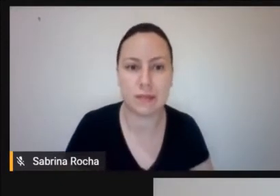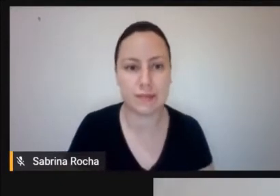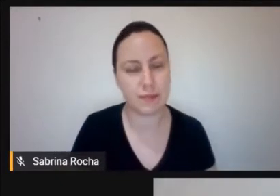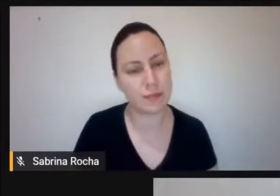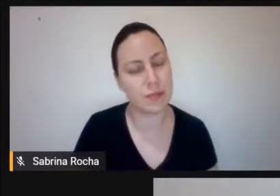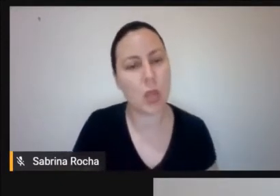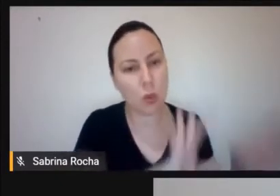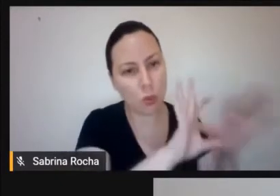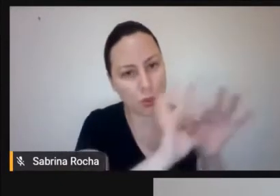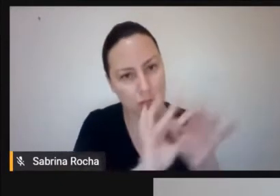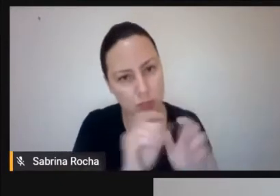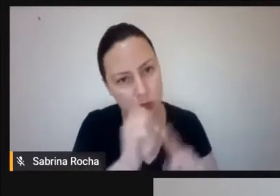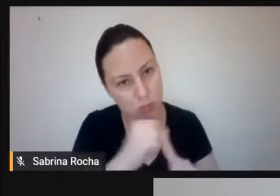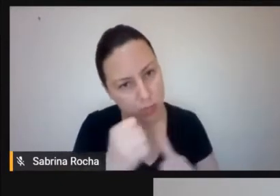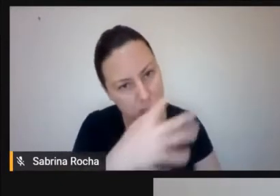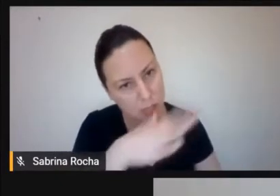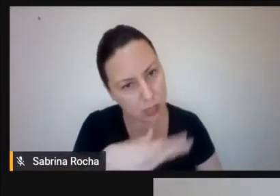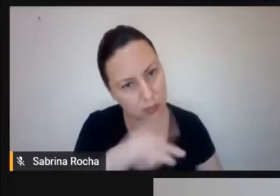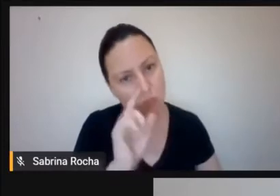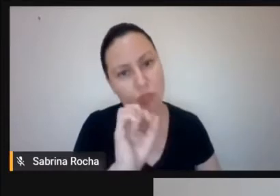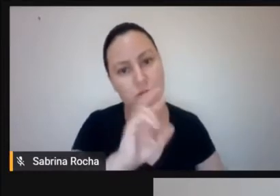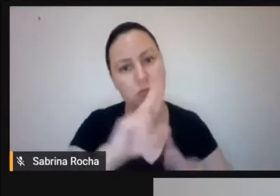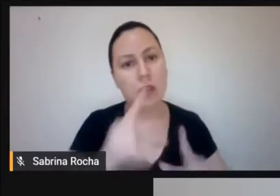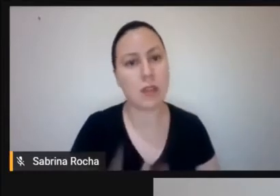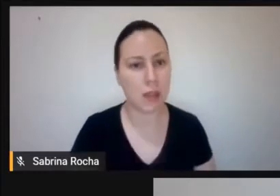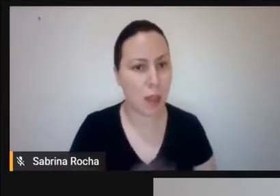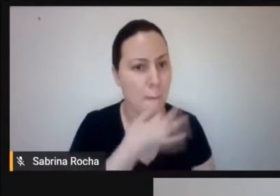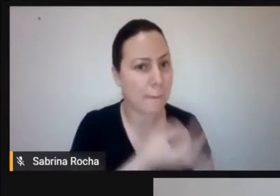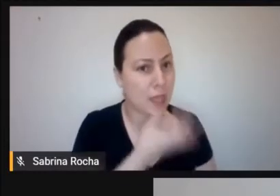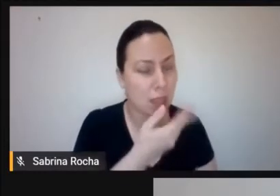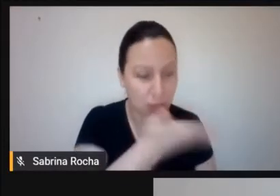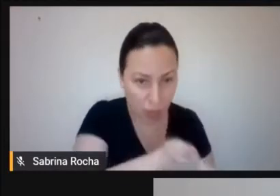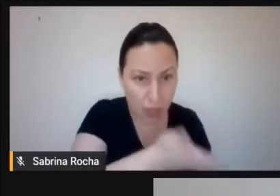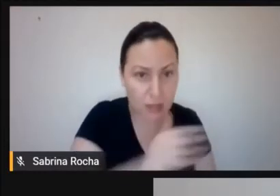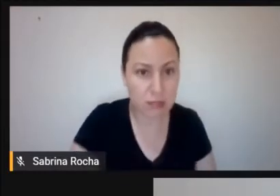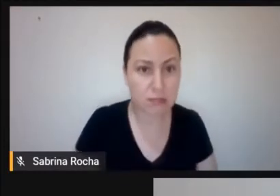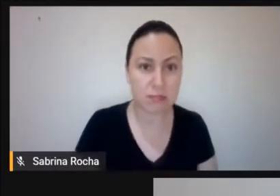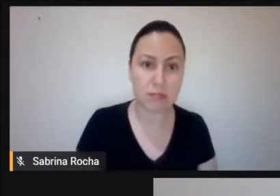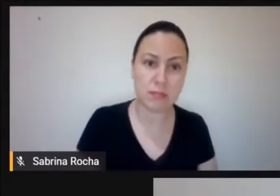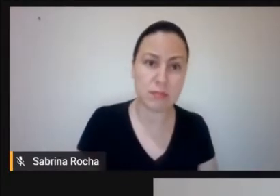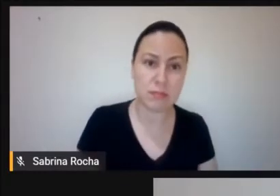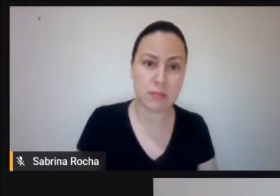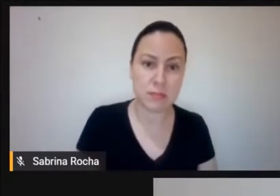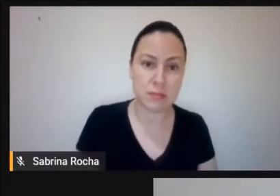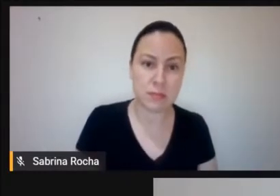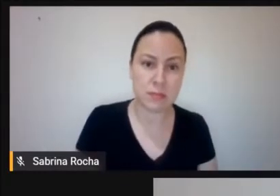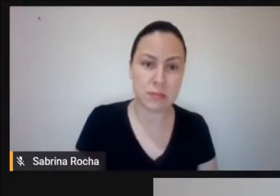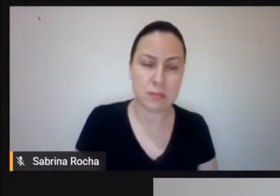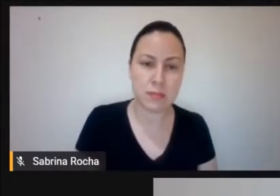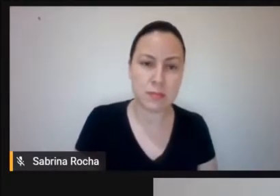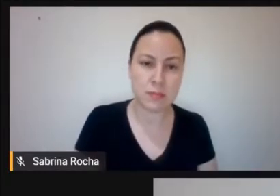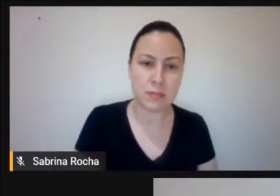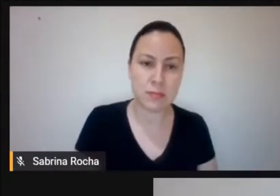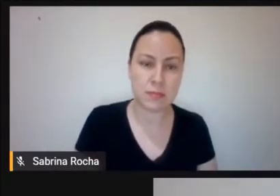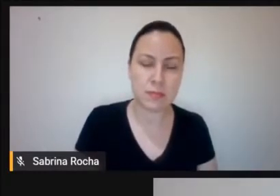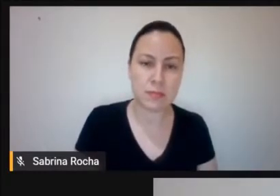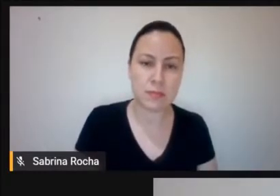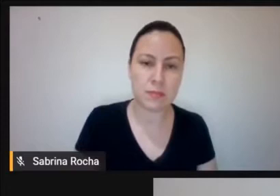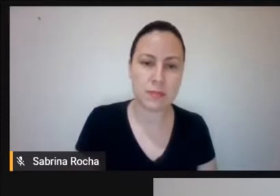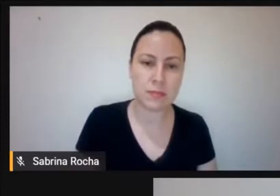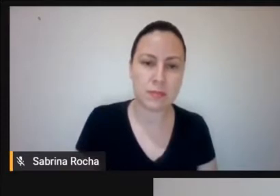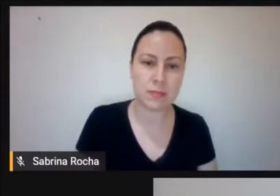sociais. Não perguntam, eles não querem saber a opinião dessas crianças. E tem uma relação com aquela imagem que